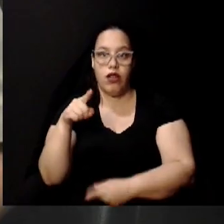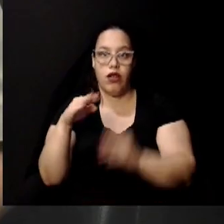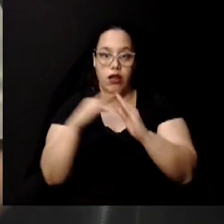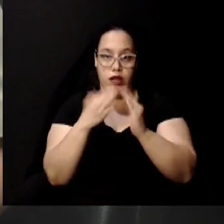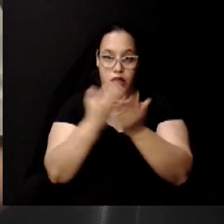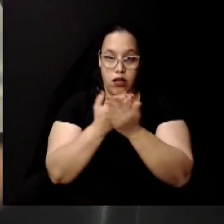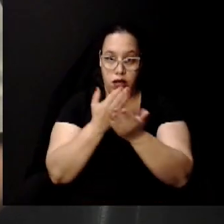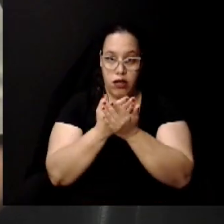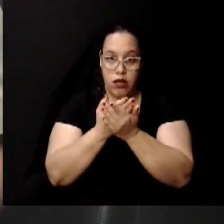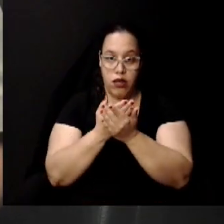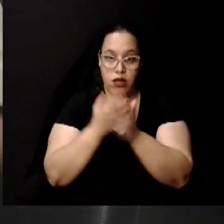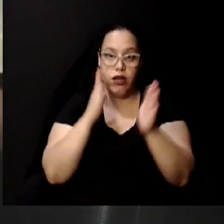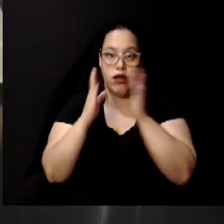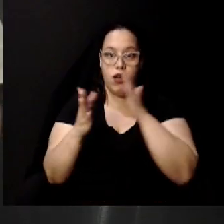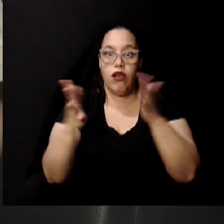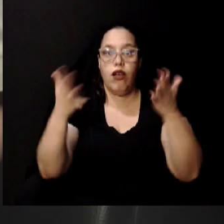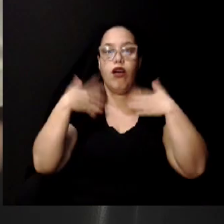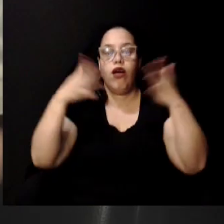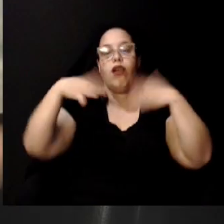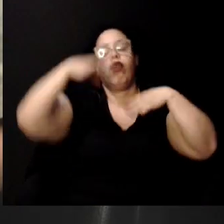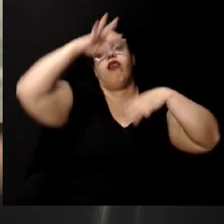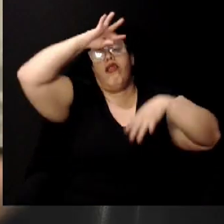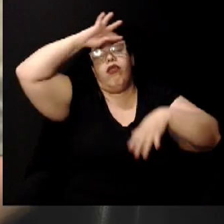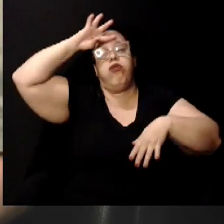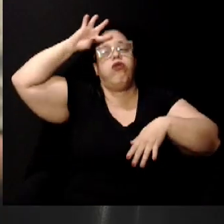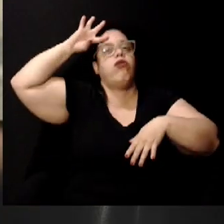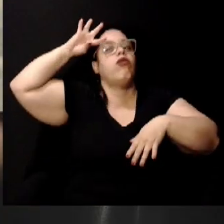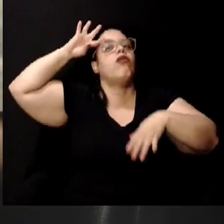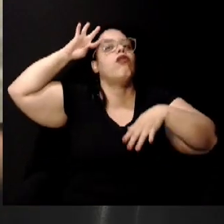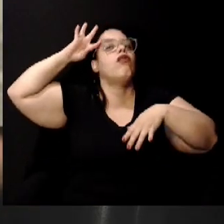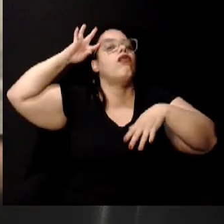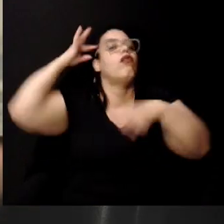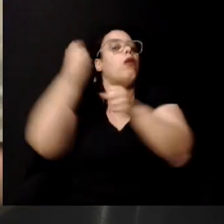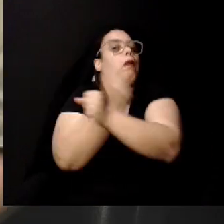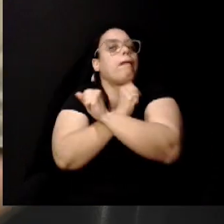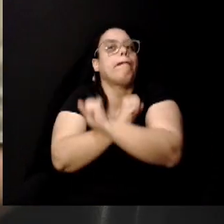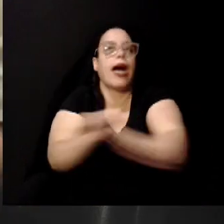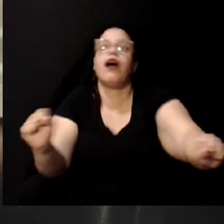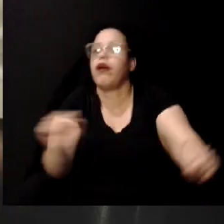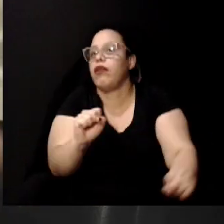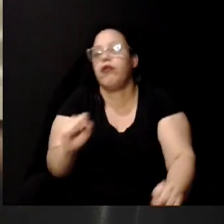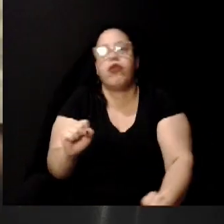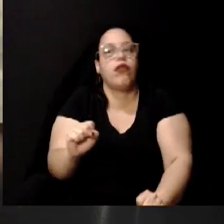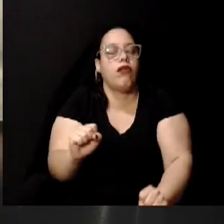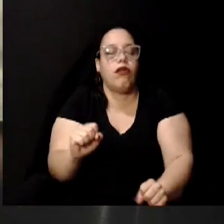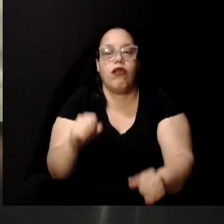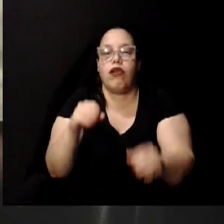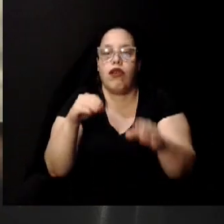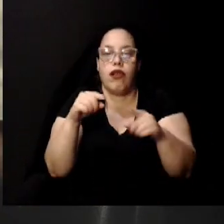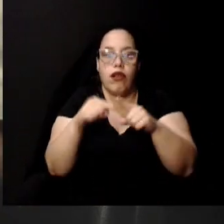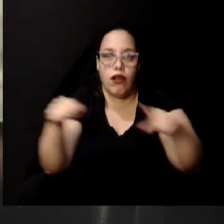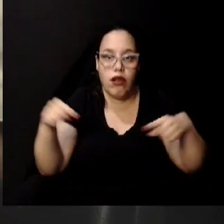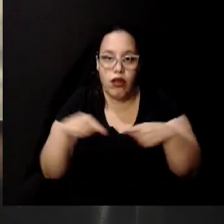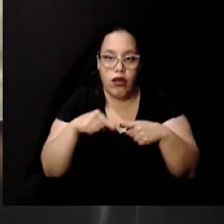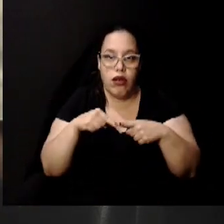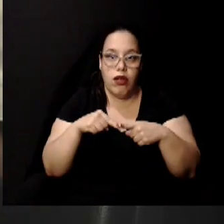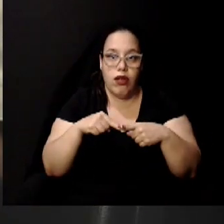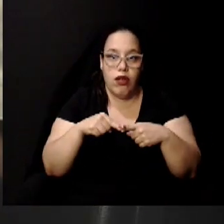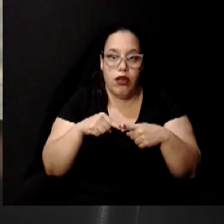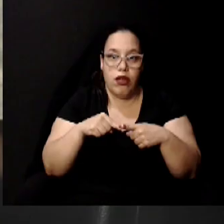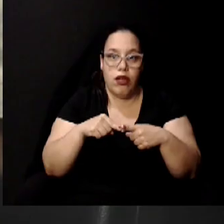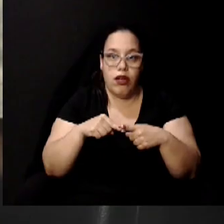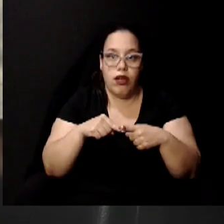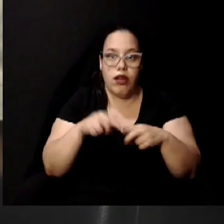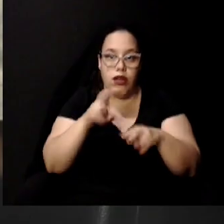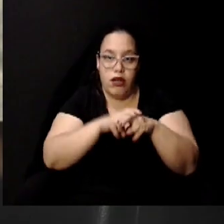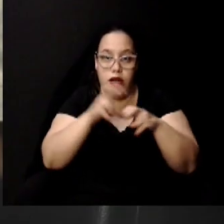onda de calor, que assim, era impossível. Era impossível ficar lá. Como é que você fala assim,